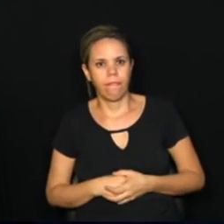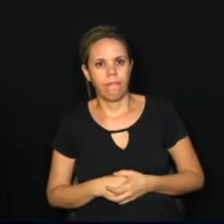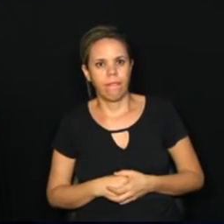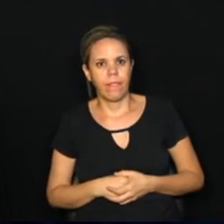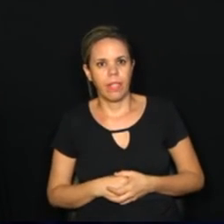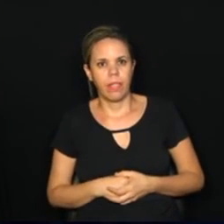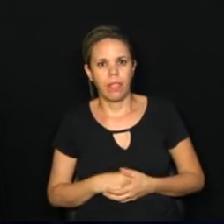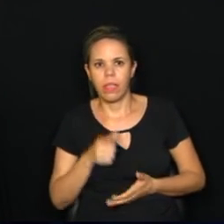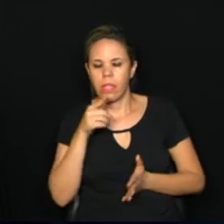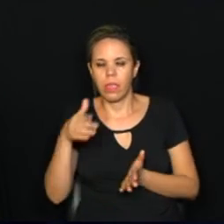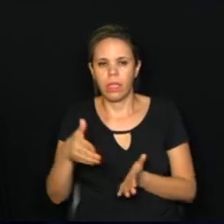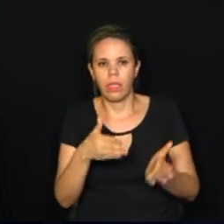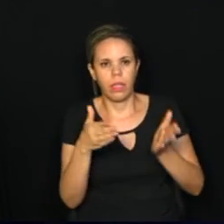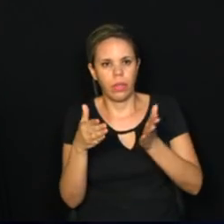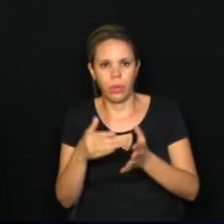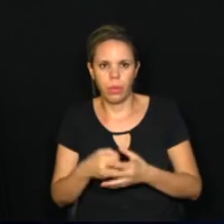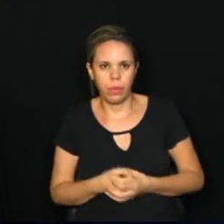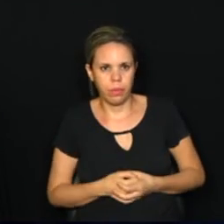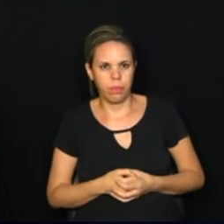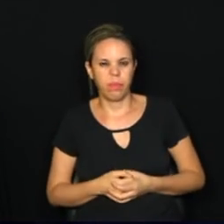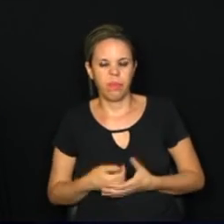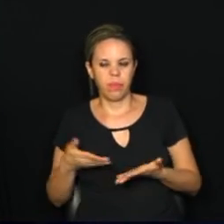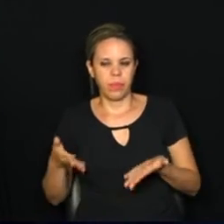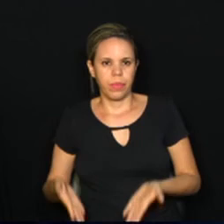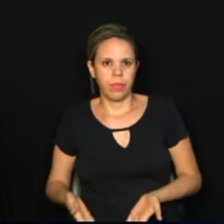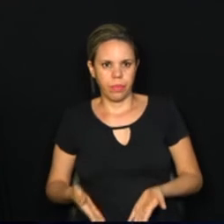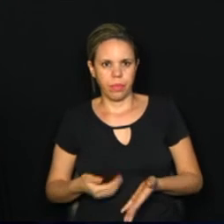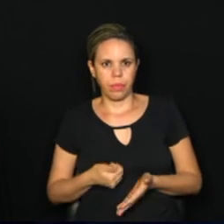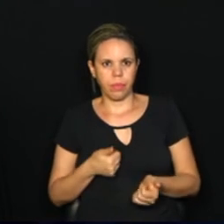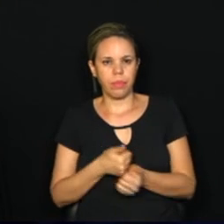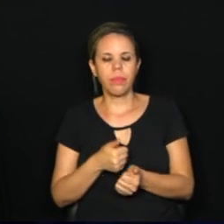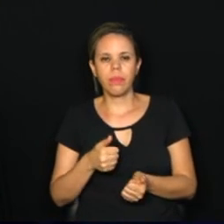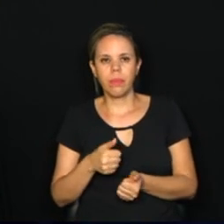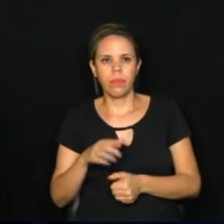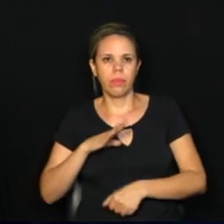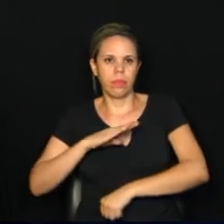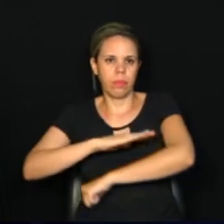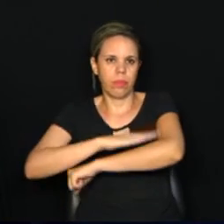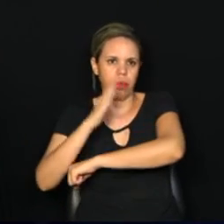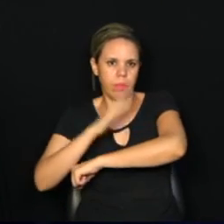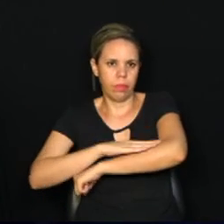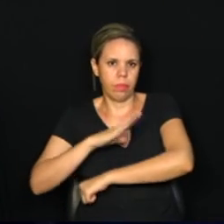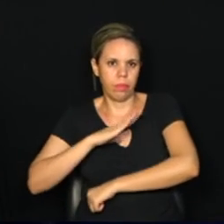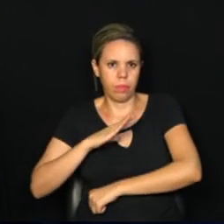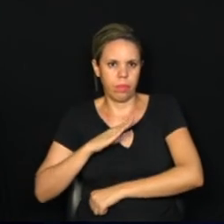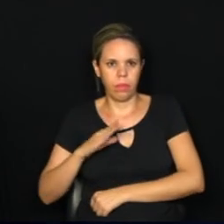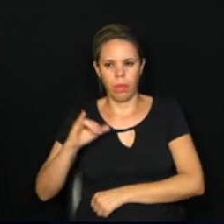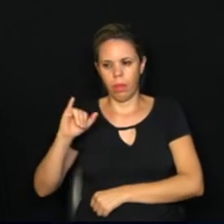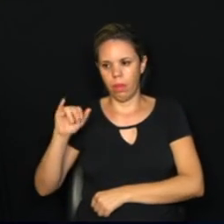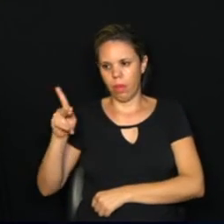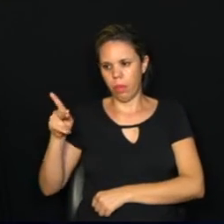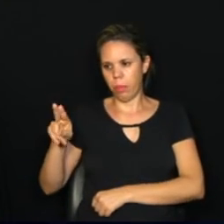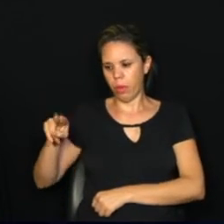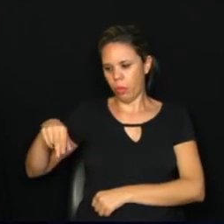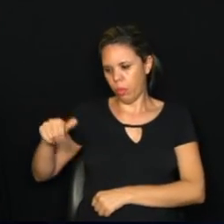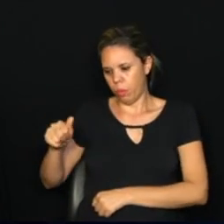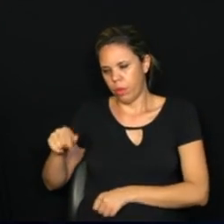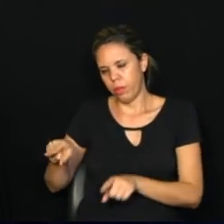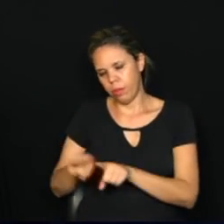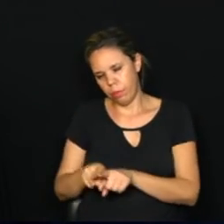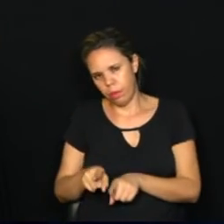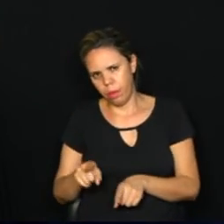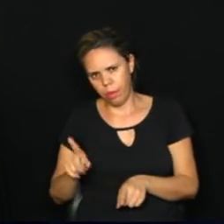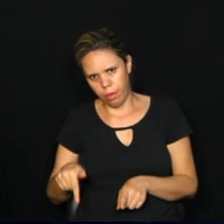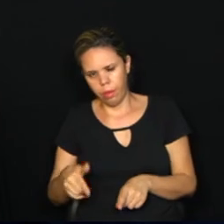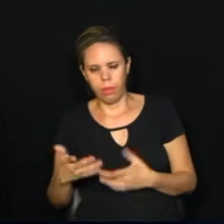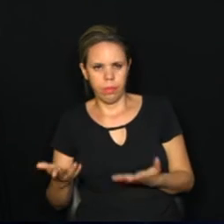do Rio Corumbataí, mais aqui no lado ali de entre Rio Claro e Peúna. De certa forma,